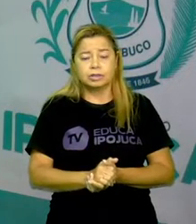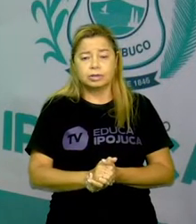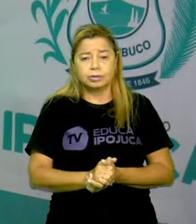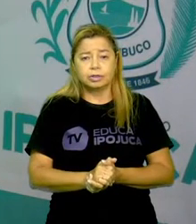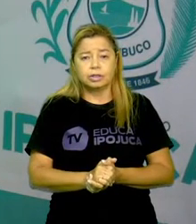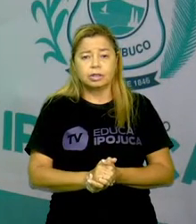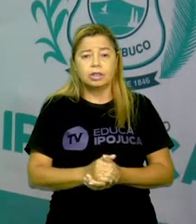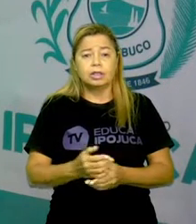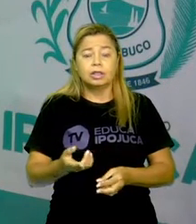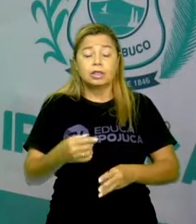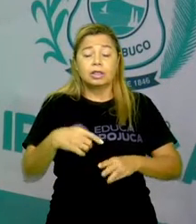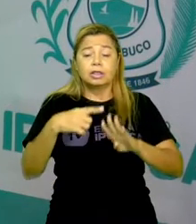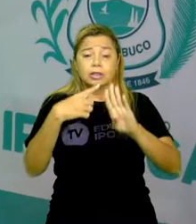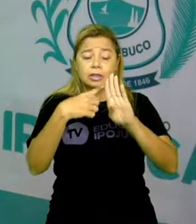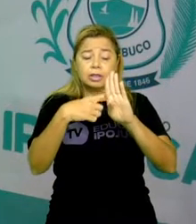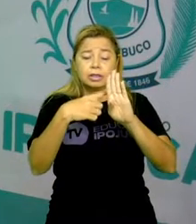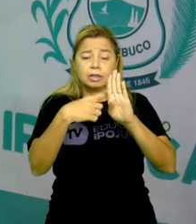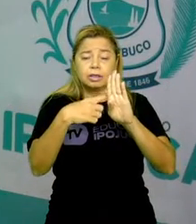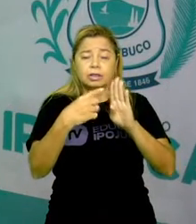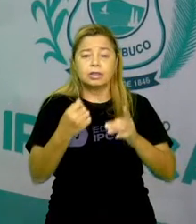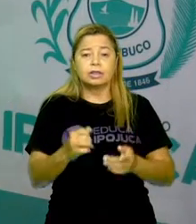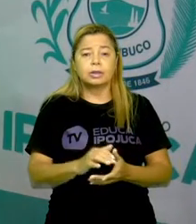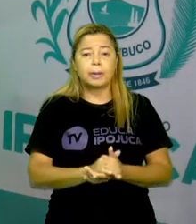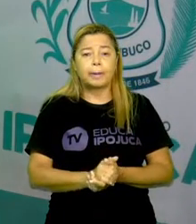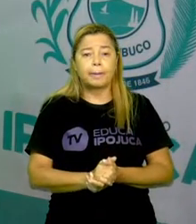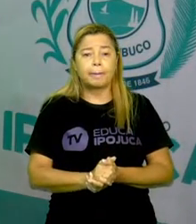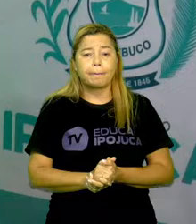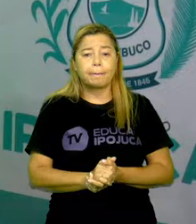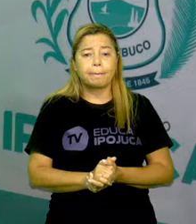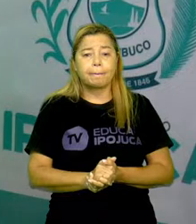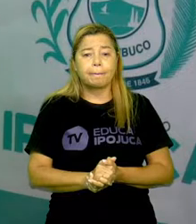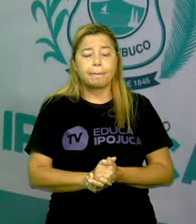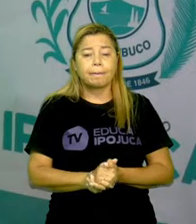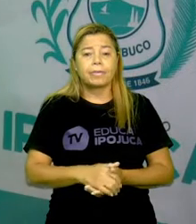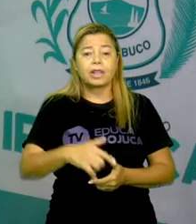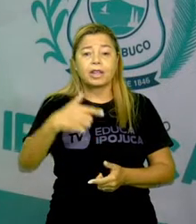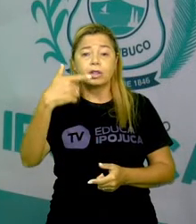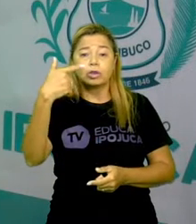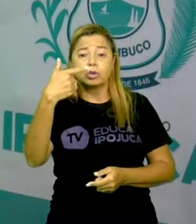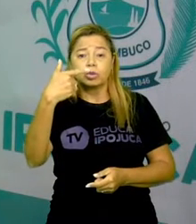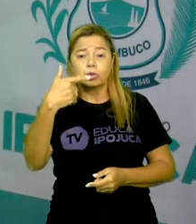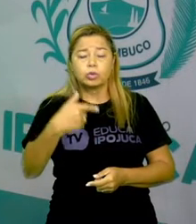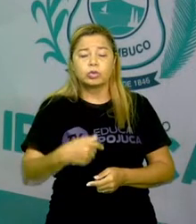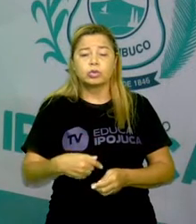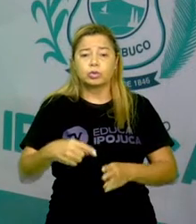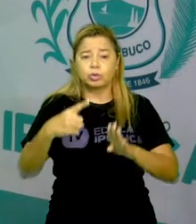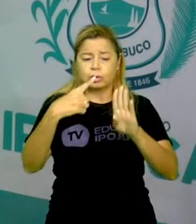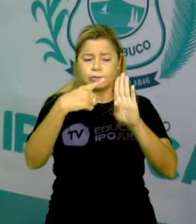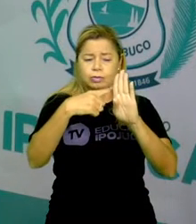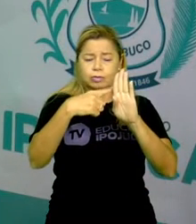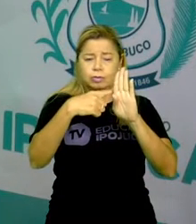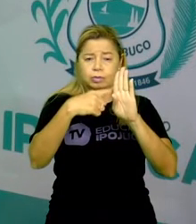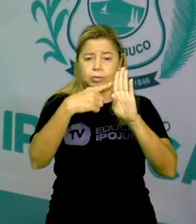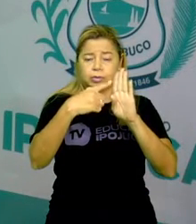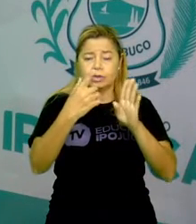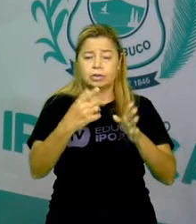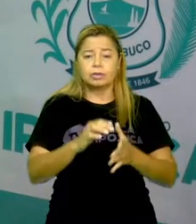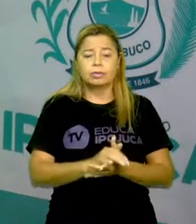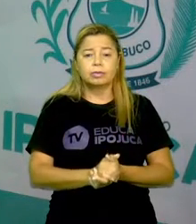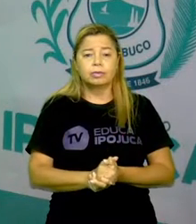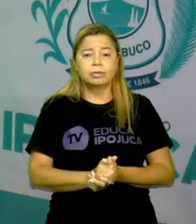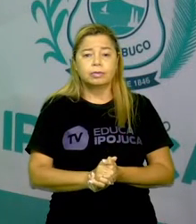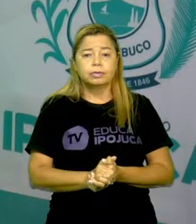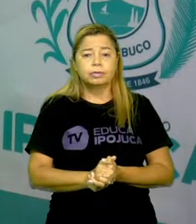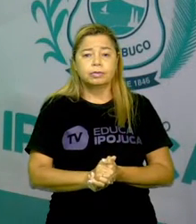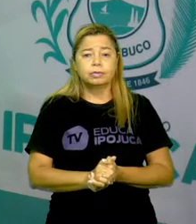de milhar que estão completas. Tá certo? Duas unidades de milhar completas. E agora a